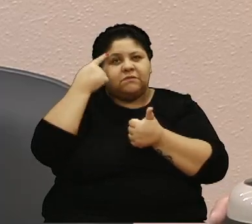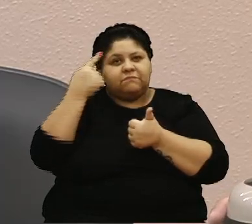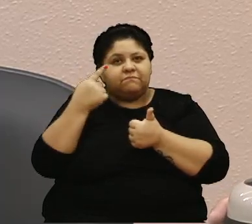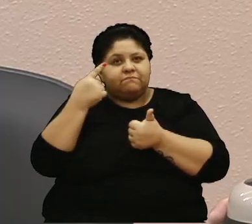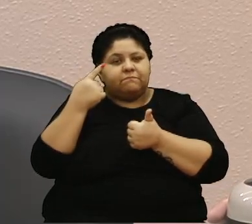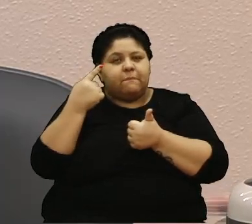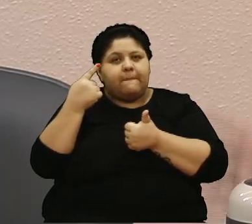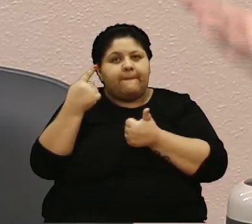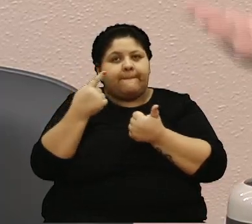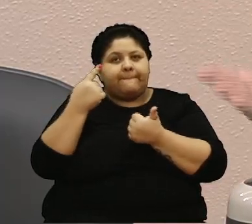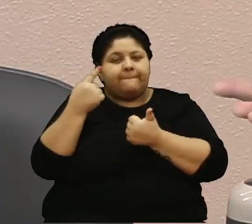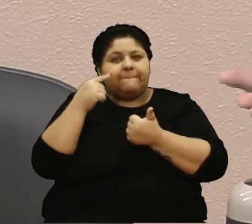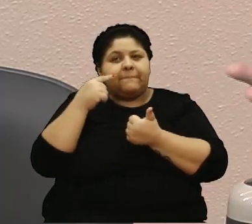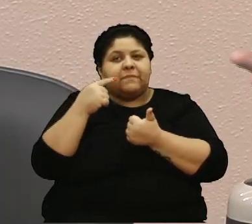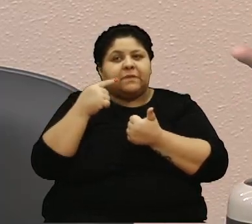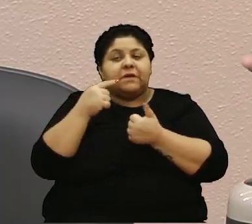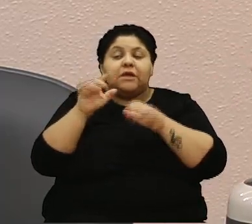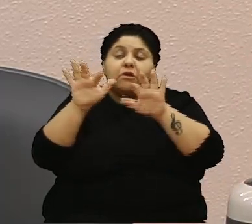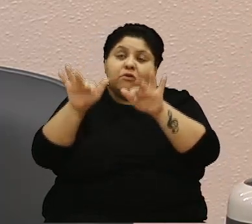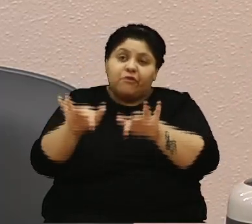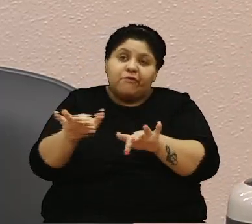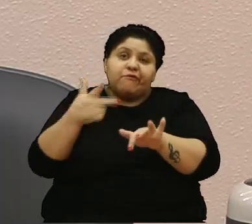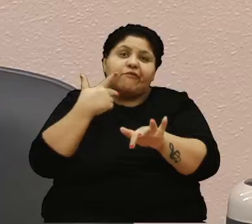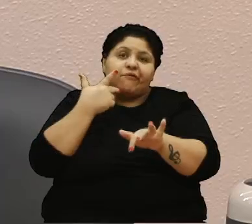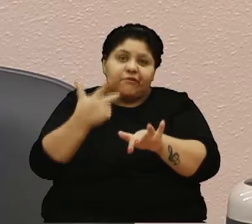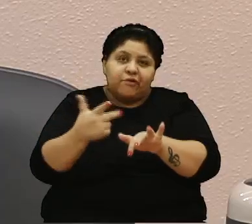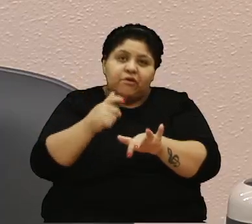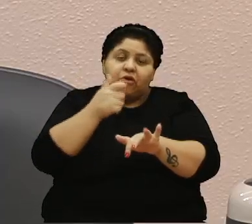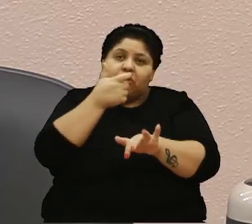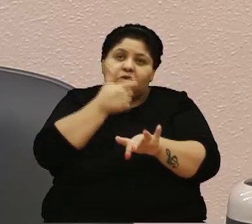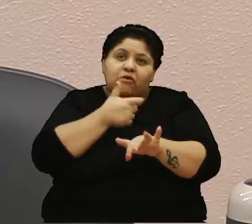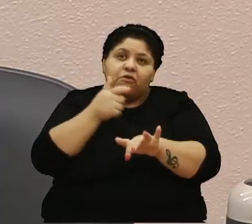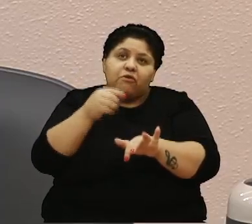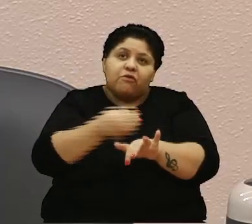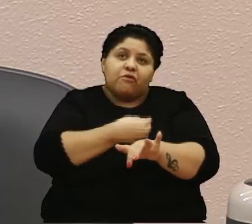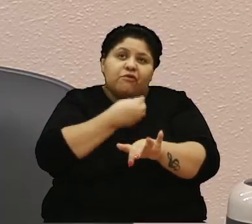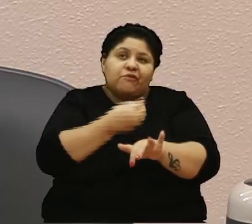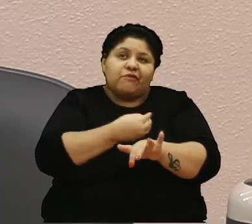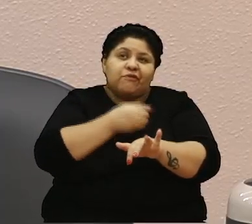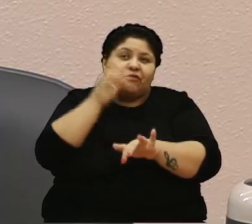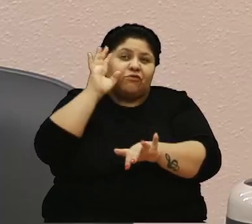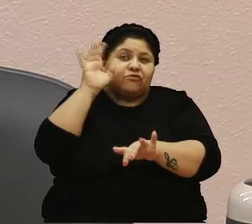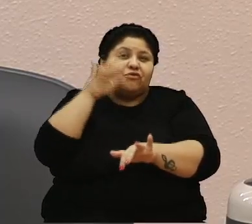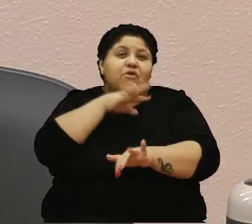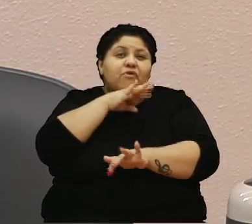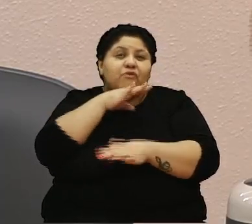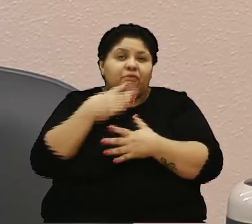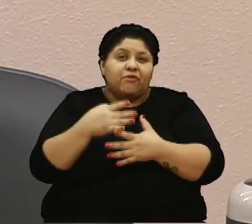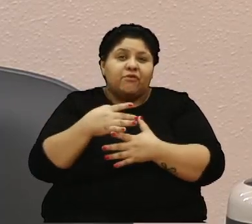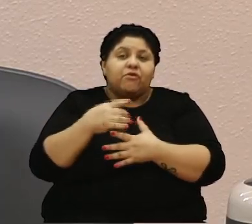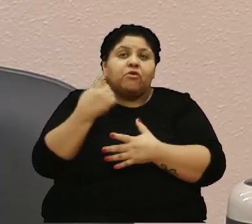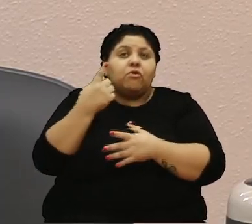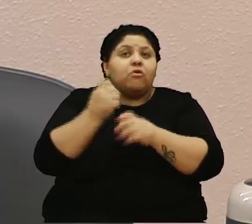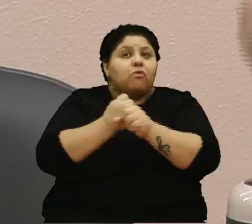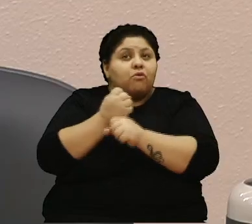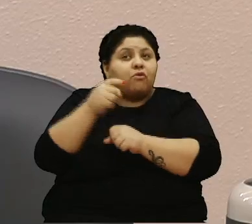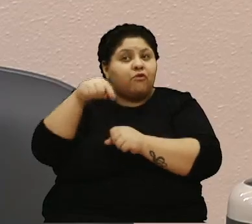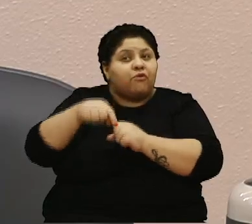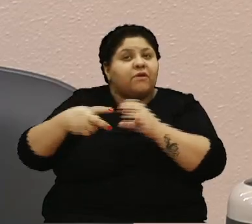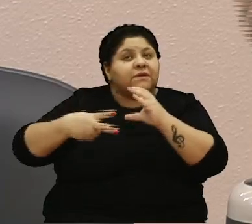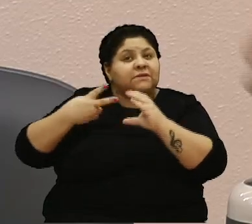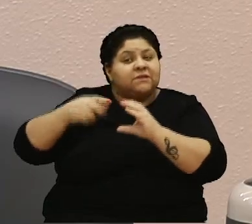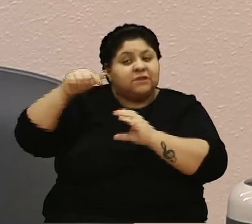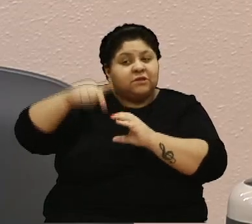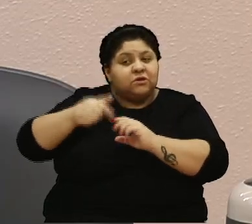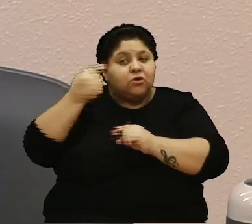pensar nisso. E, por fim, dizer que parece que nós estamos vivendo um pesadelo novamente. Faz um ano que essa casa estava